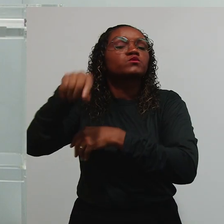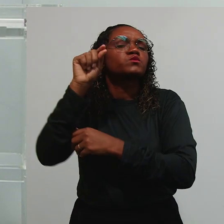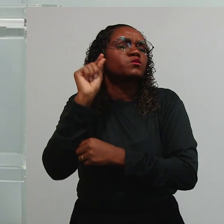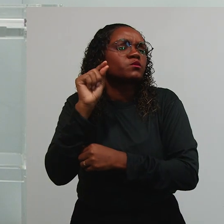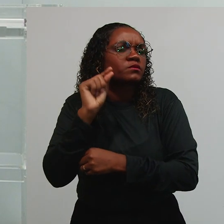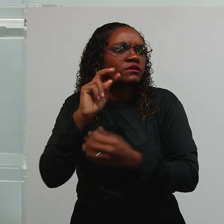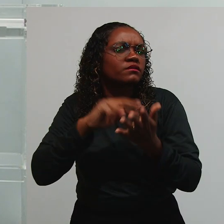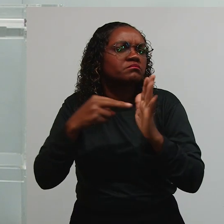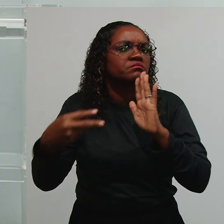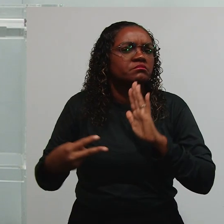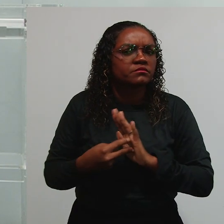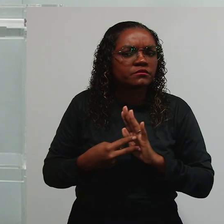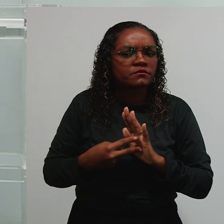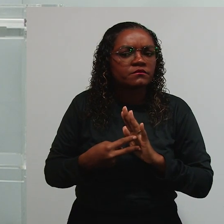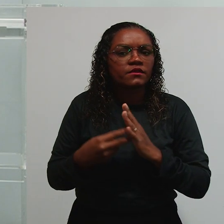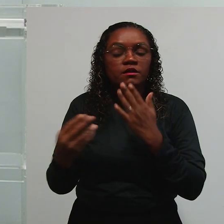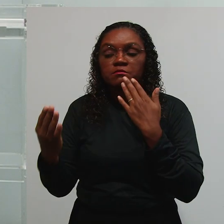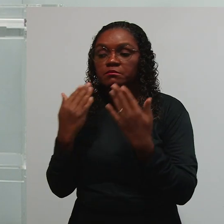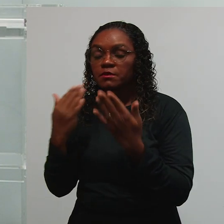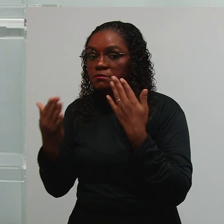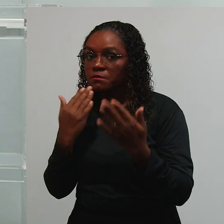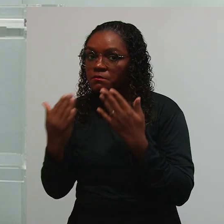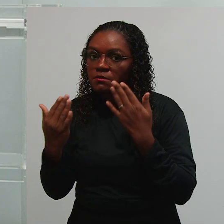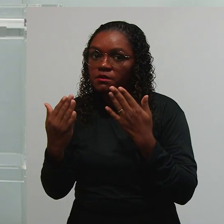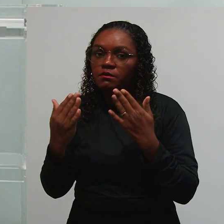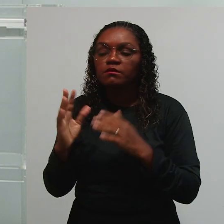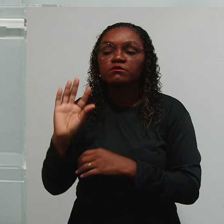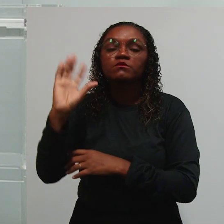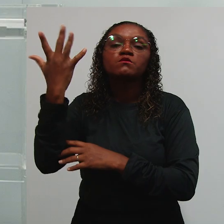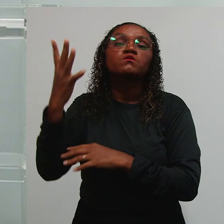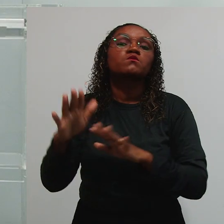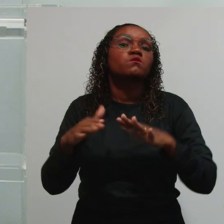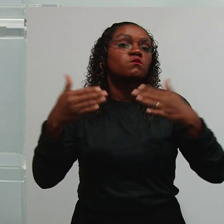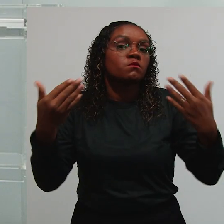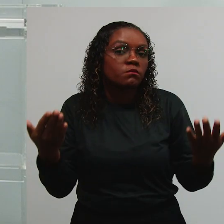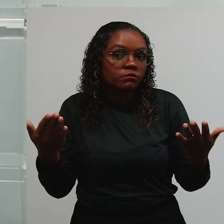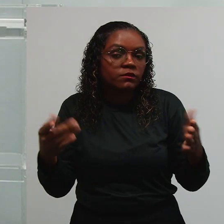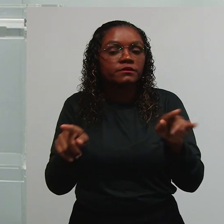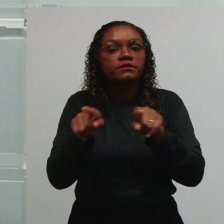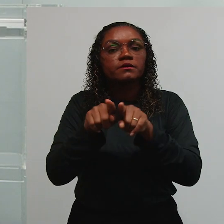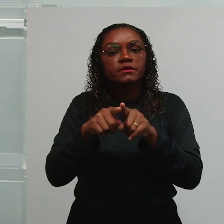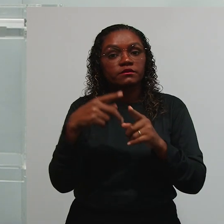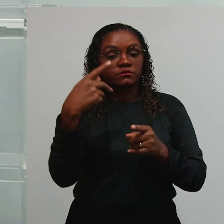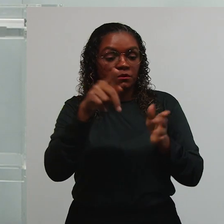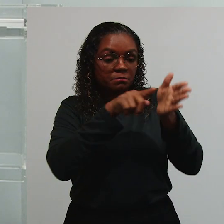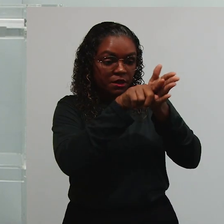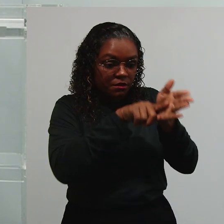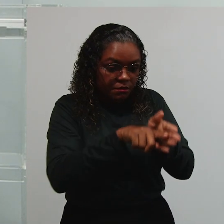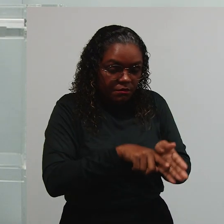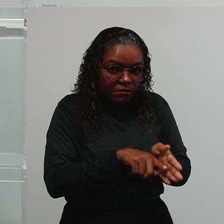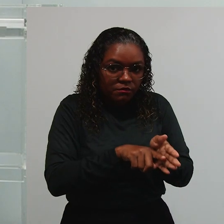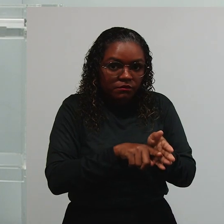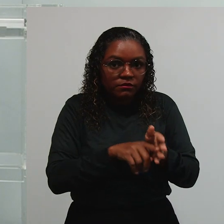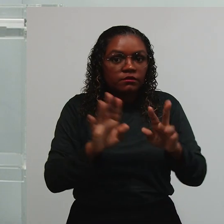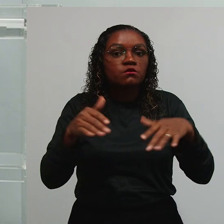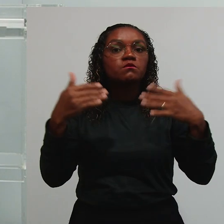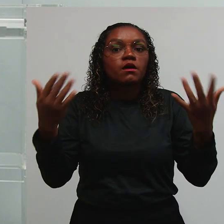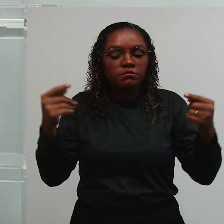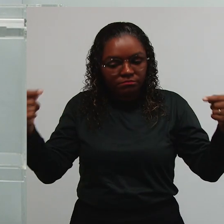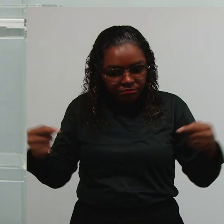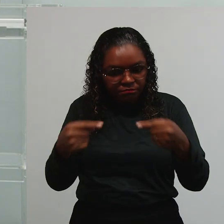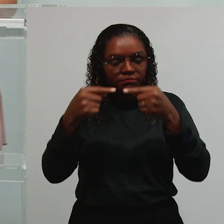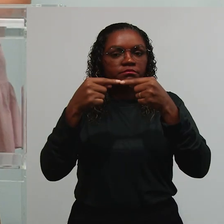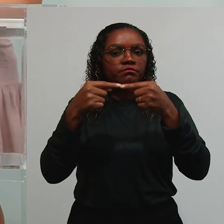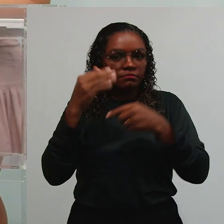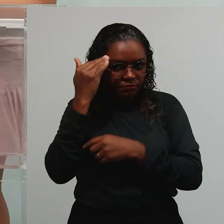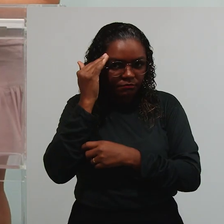forma reflexiva? Você discute o que aconteceu ou o que você pesquisou à luz das teorias que você